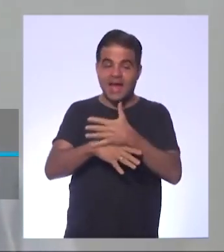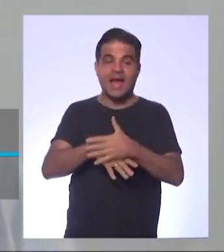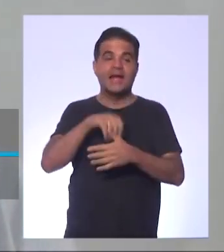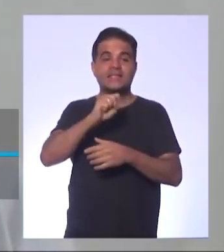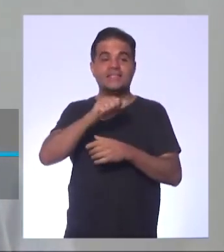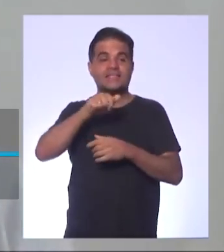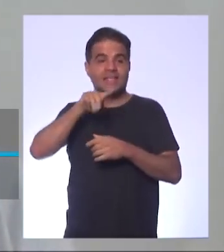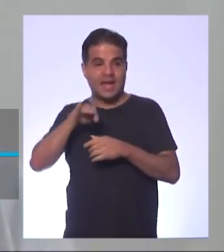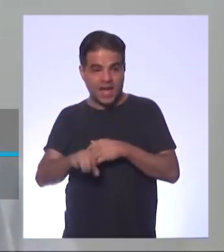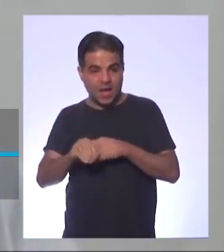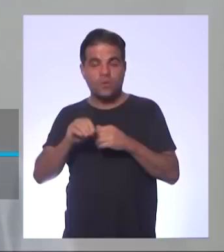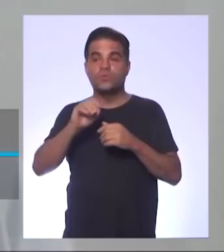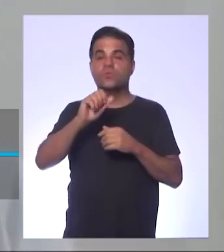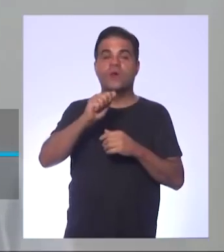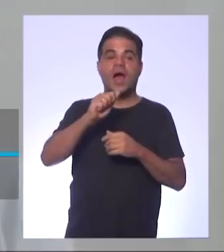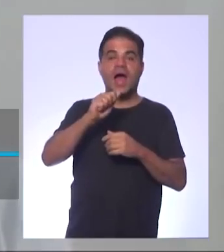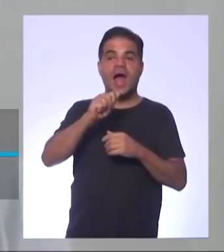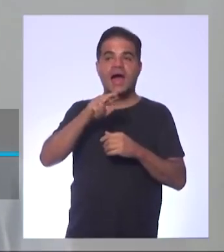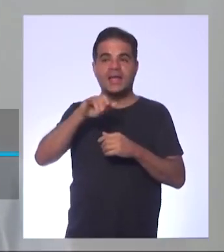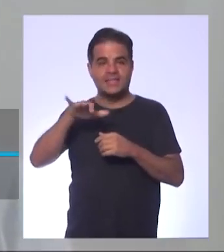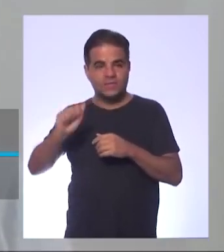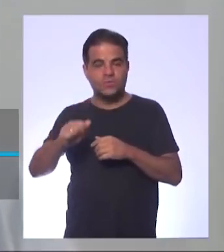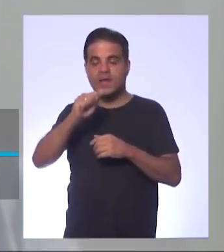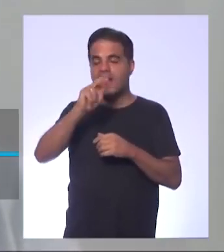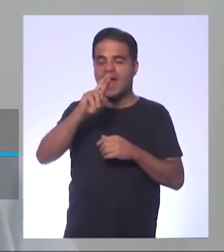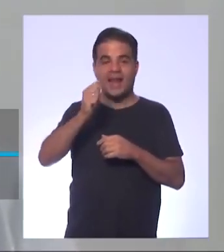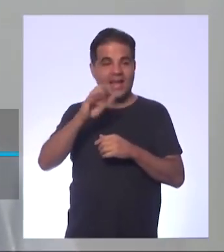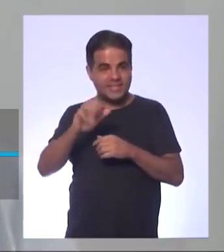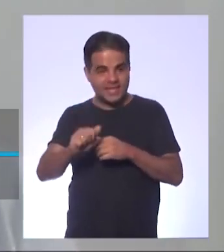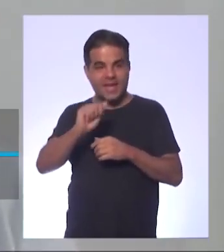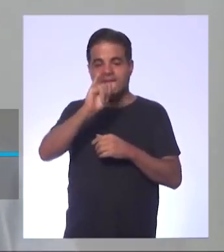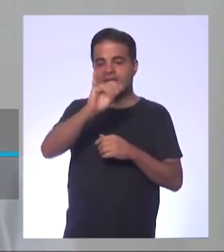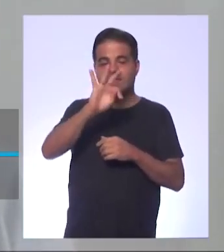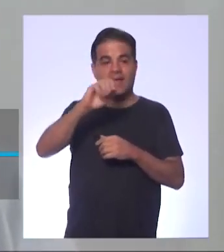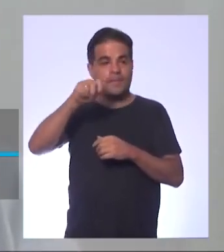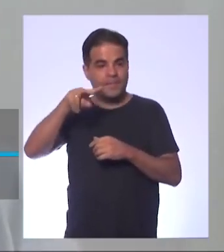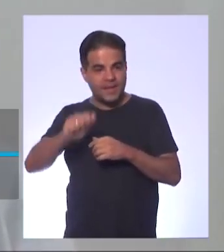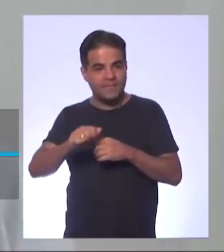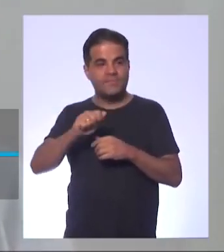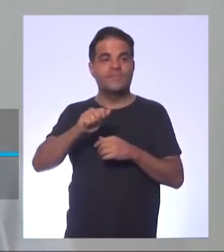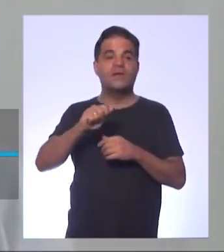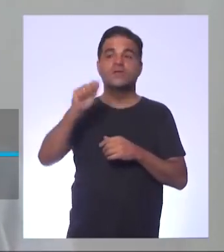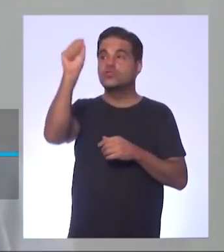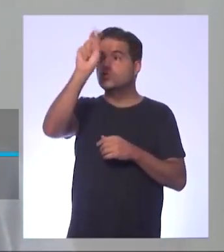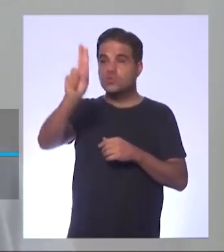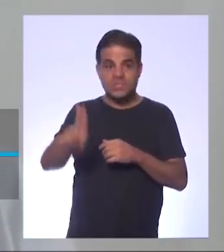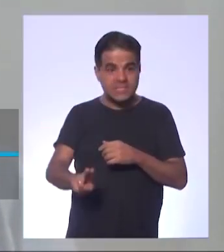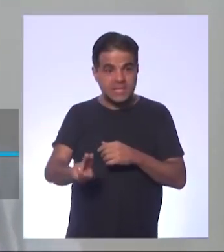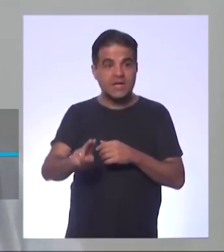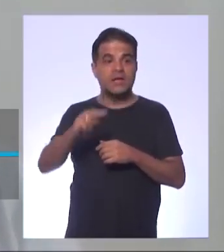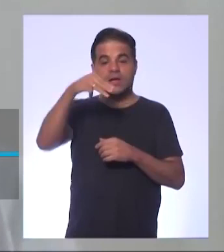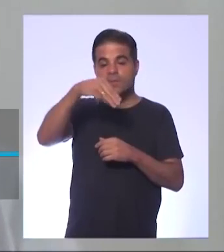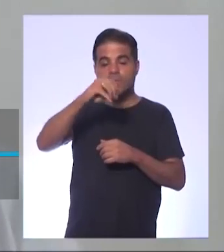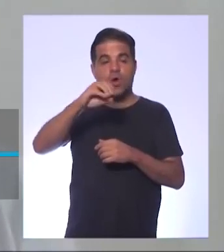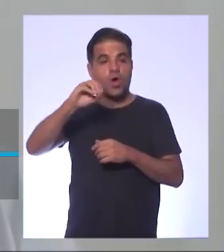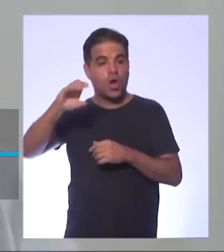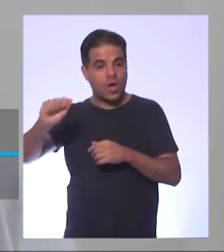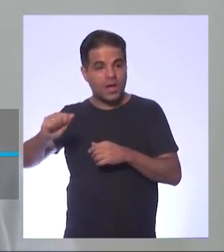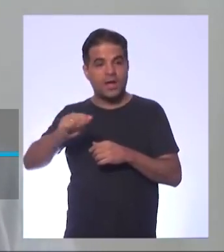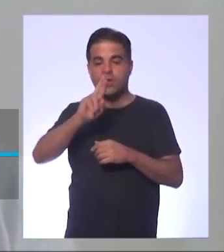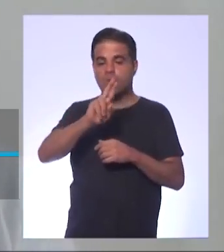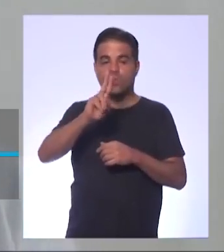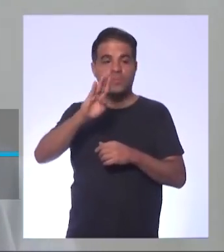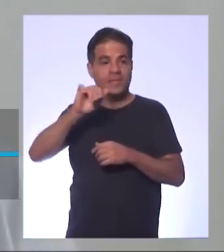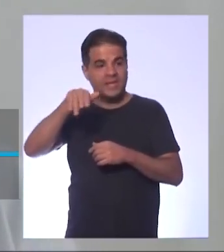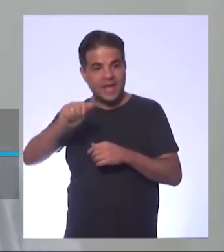de Pirapora, Araçatuba, Araçá, Itapeva, Arapeí, Suzano, Mococa,